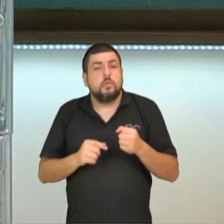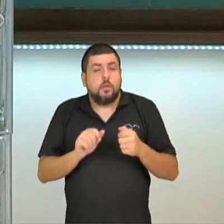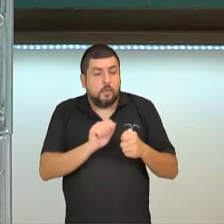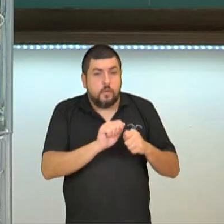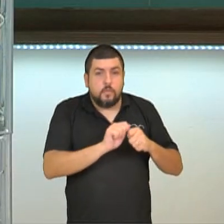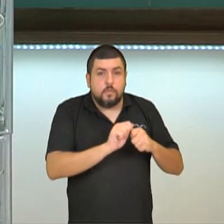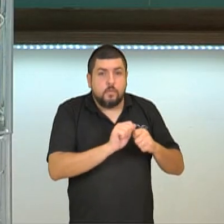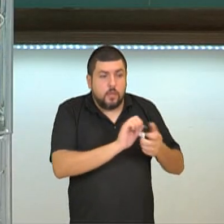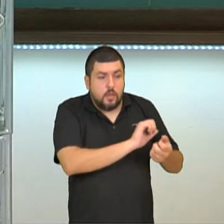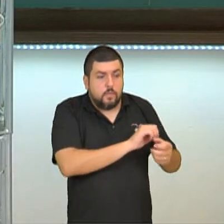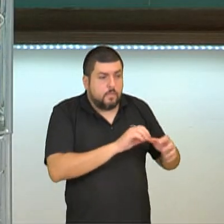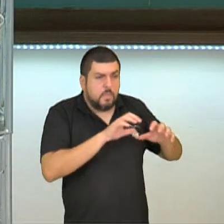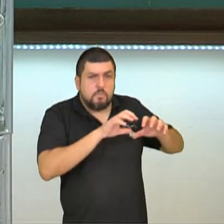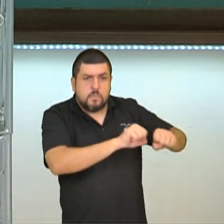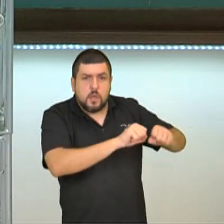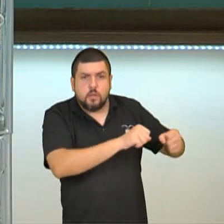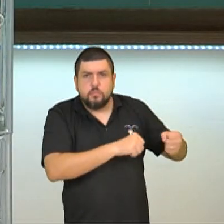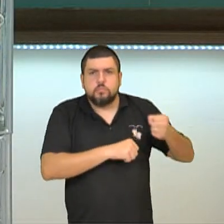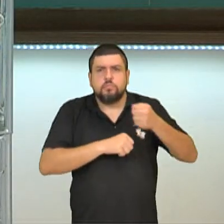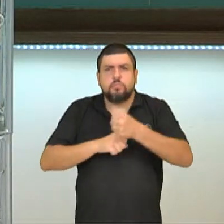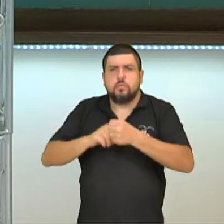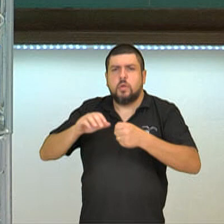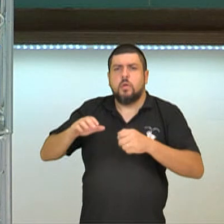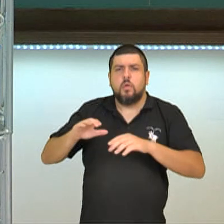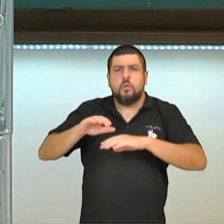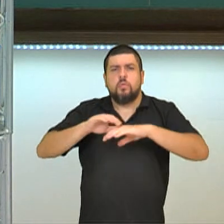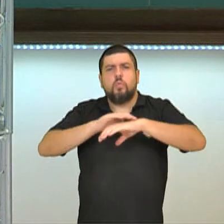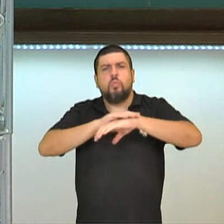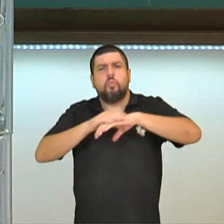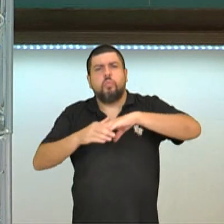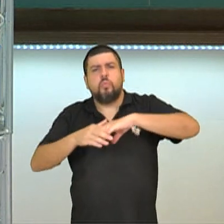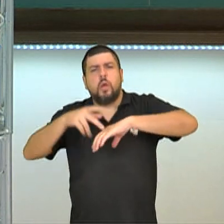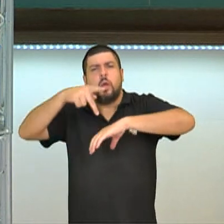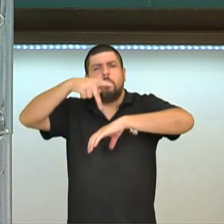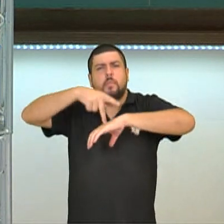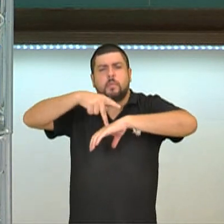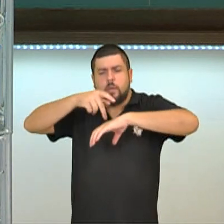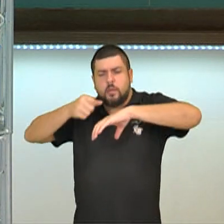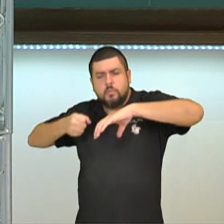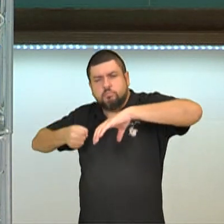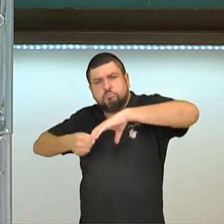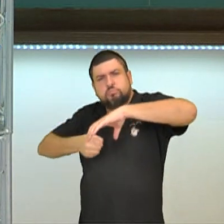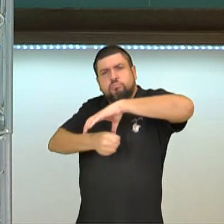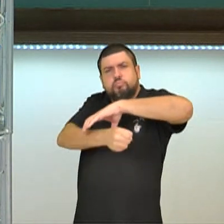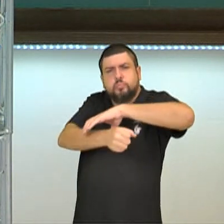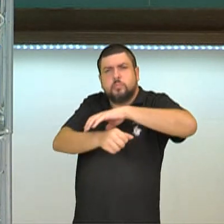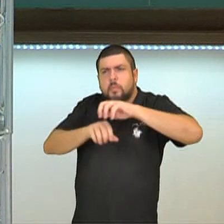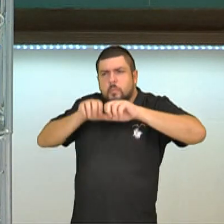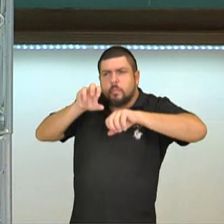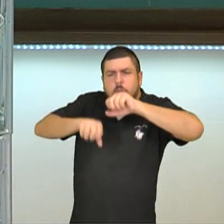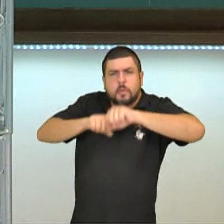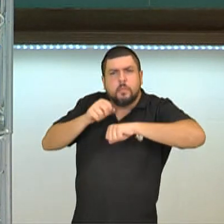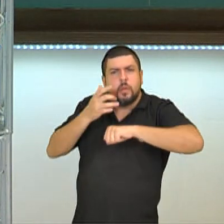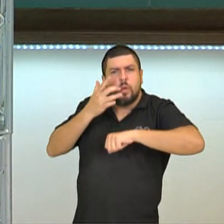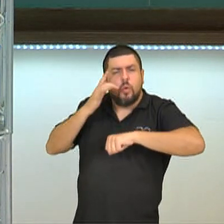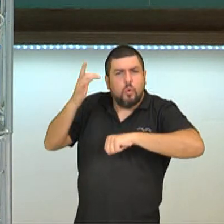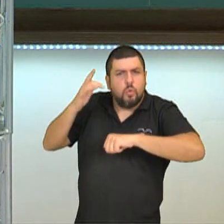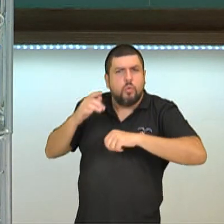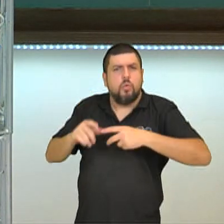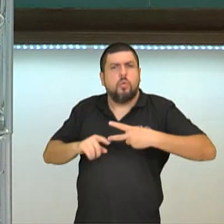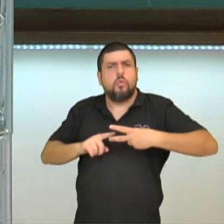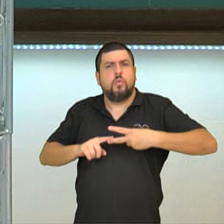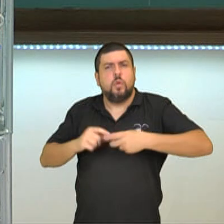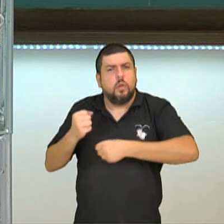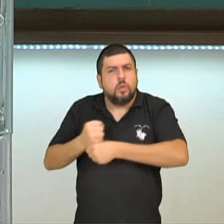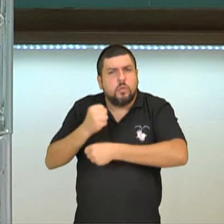era rica nisso, para trabalhar nas construções de pirâmides, para construções de várias obras, para trabalhar em várias funções que os